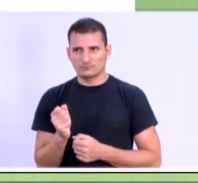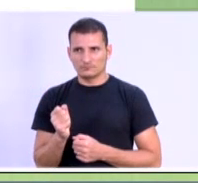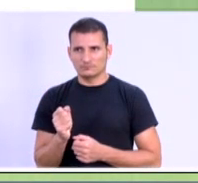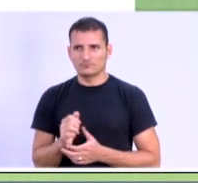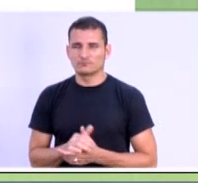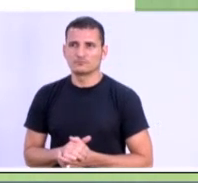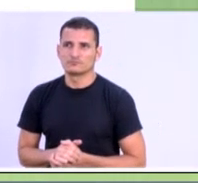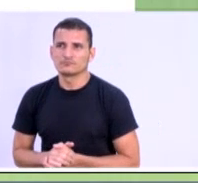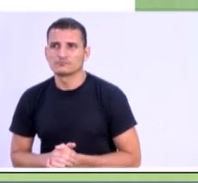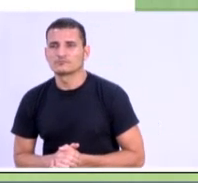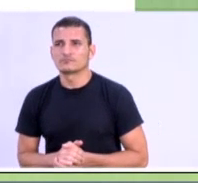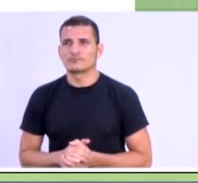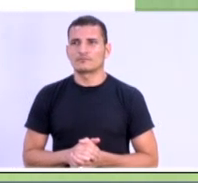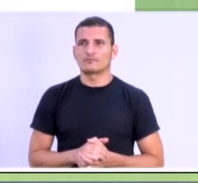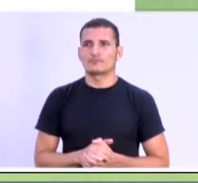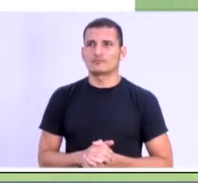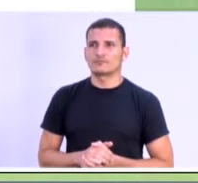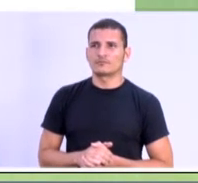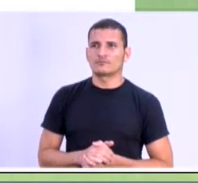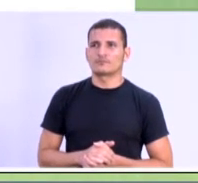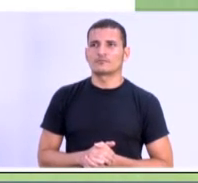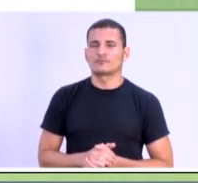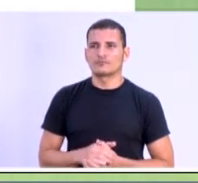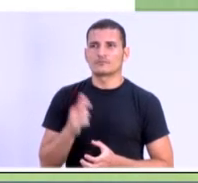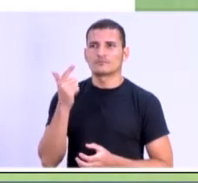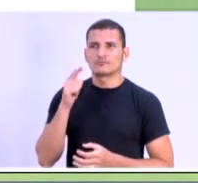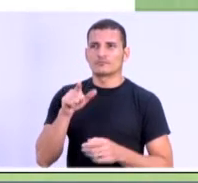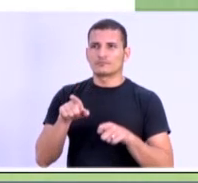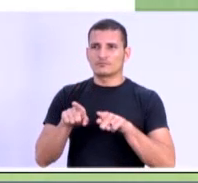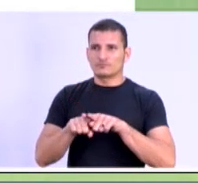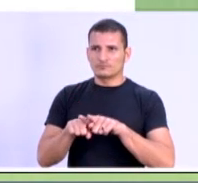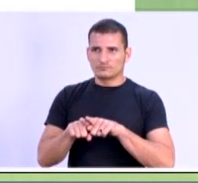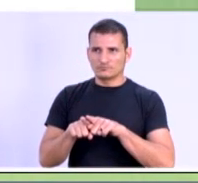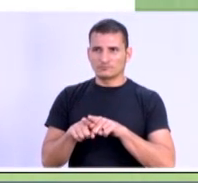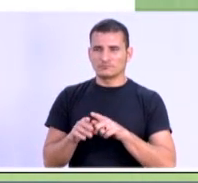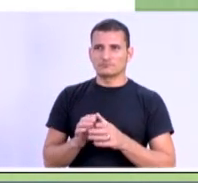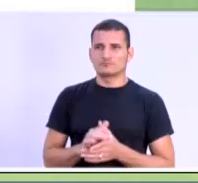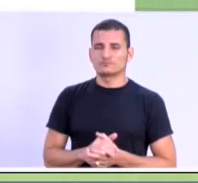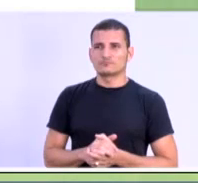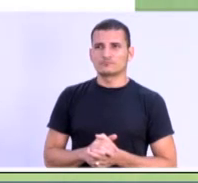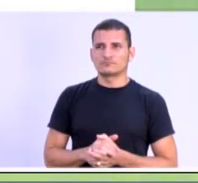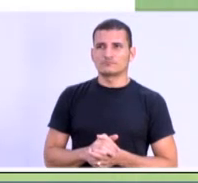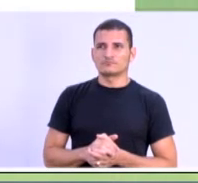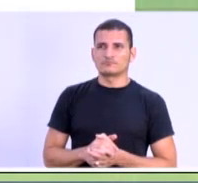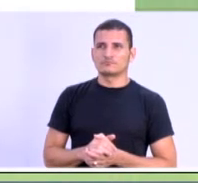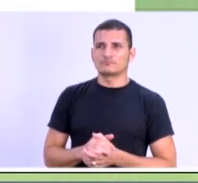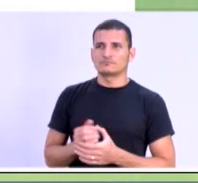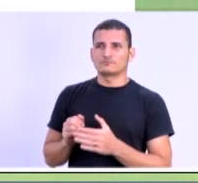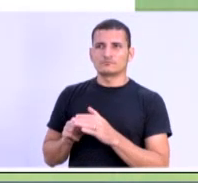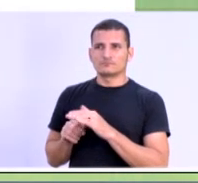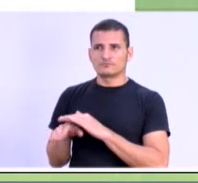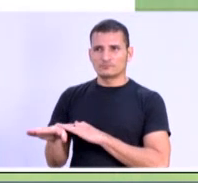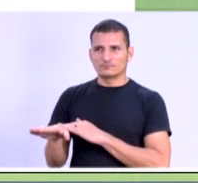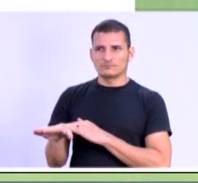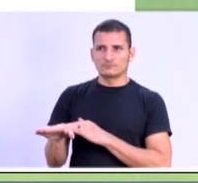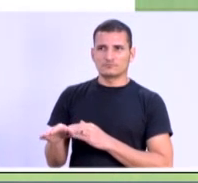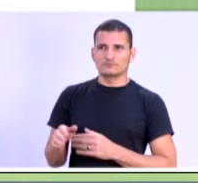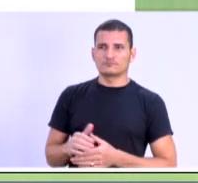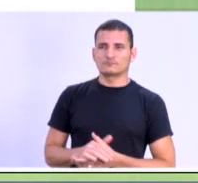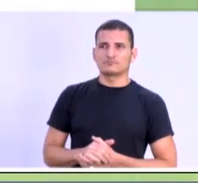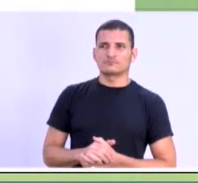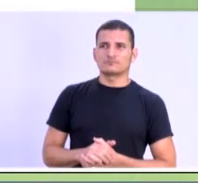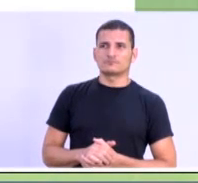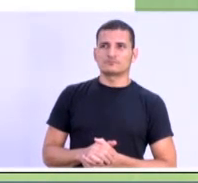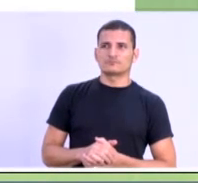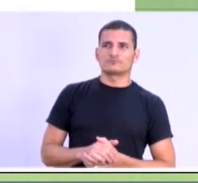passar como parâmetro o valor do saque. E eu vou conseguir também, a minha conta, mesmo o objeto conta, eu vou conseguir depositar. E para depositar eu